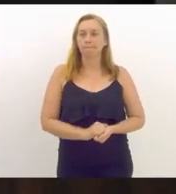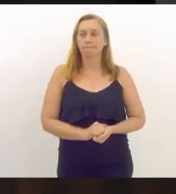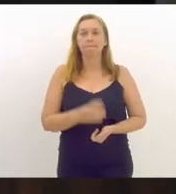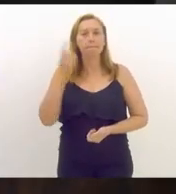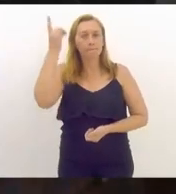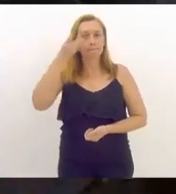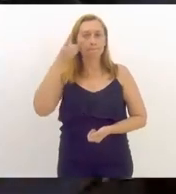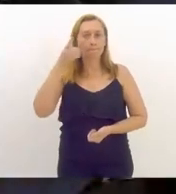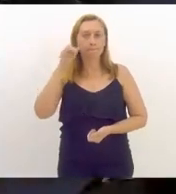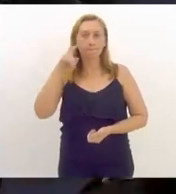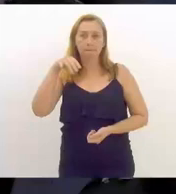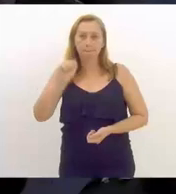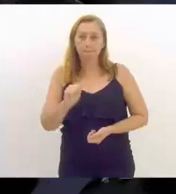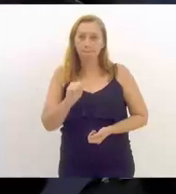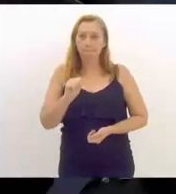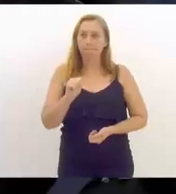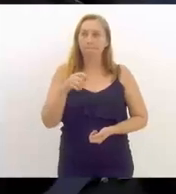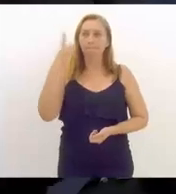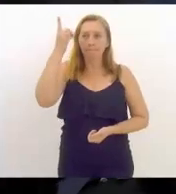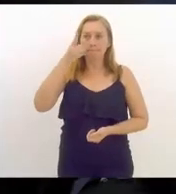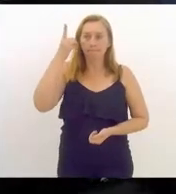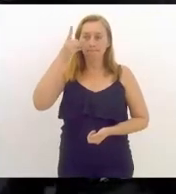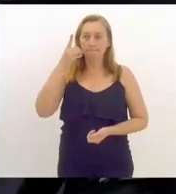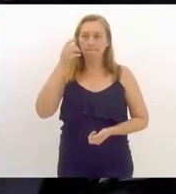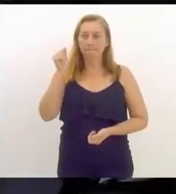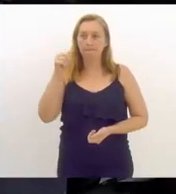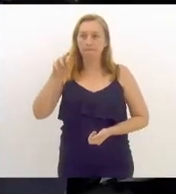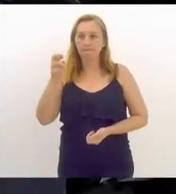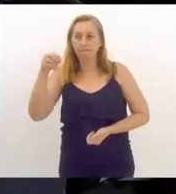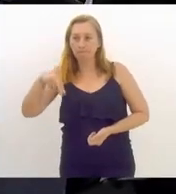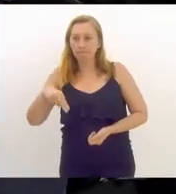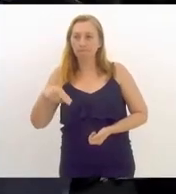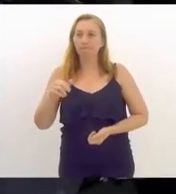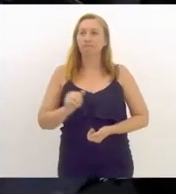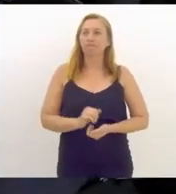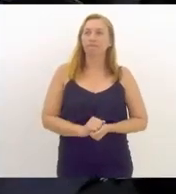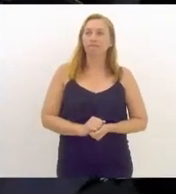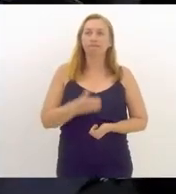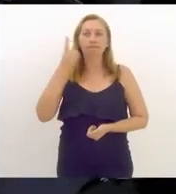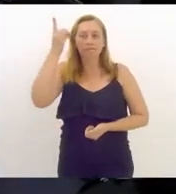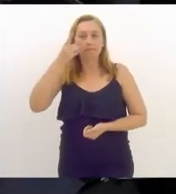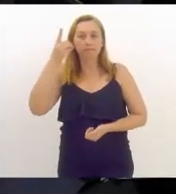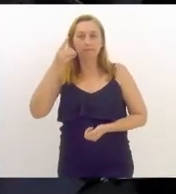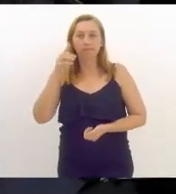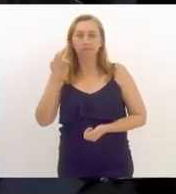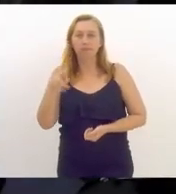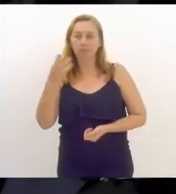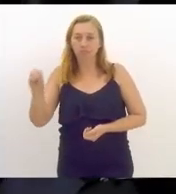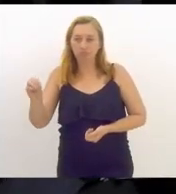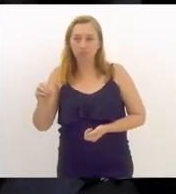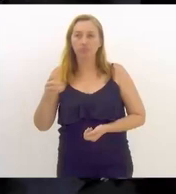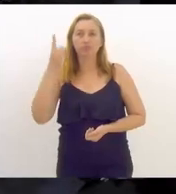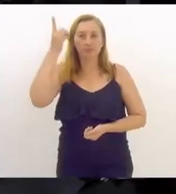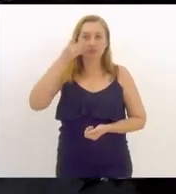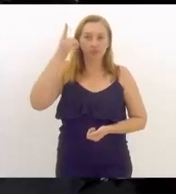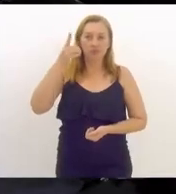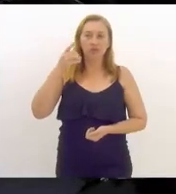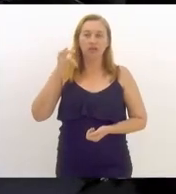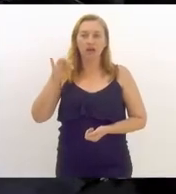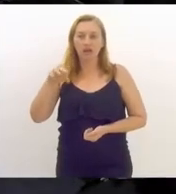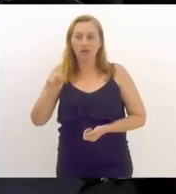Adriana Baltazar Deputado Anderson Alexandre Deputado brasão deputado Carlos